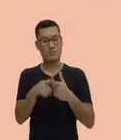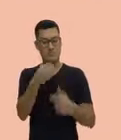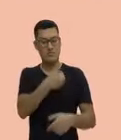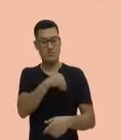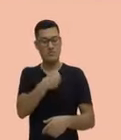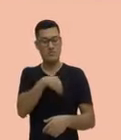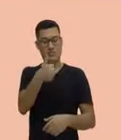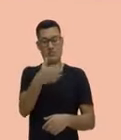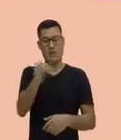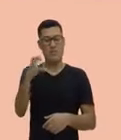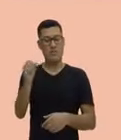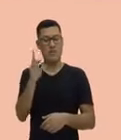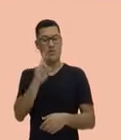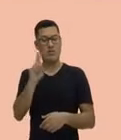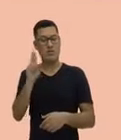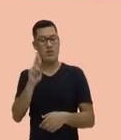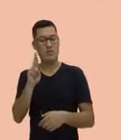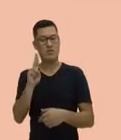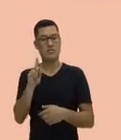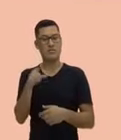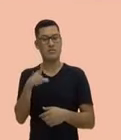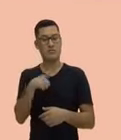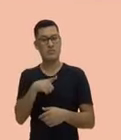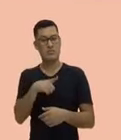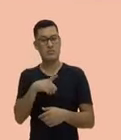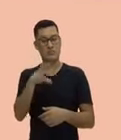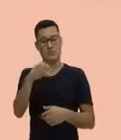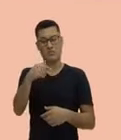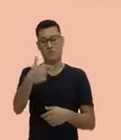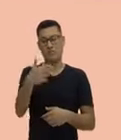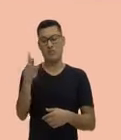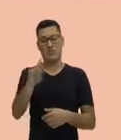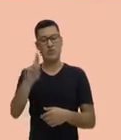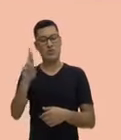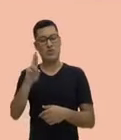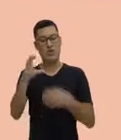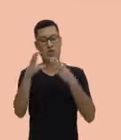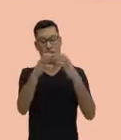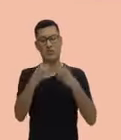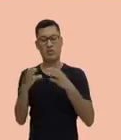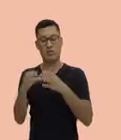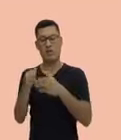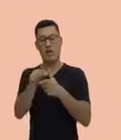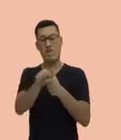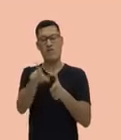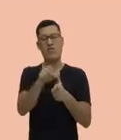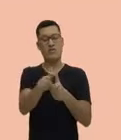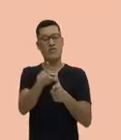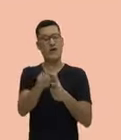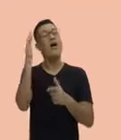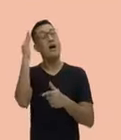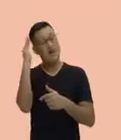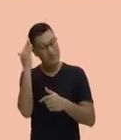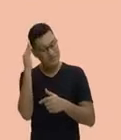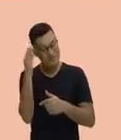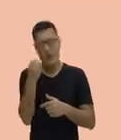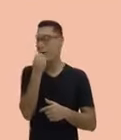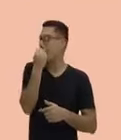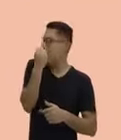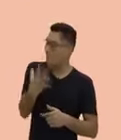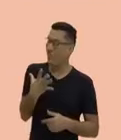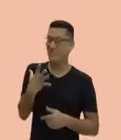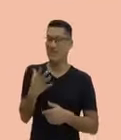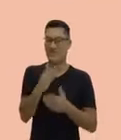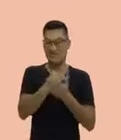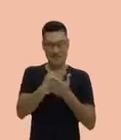de R$1.000. Além disso, recebo uma comissão de R$2 por cada camisa vendida. Entendi. Bacana. Separa